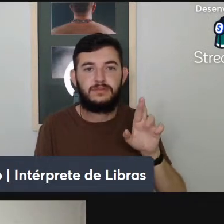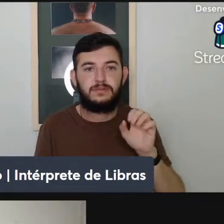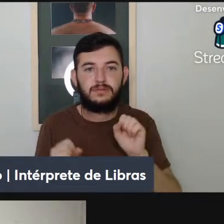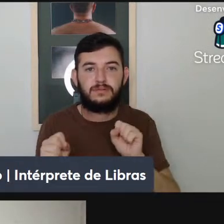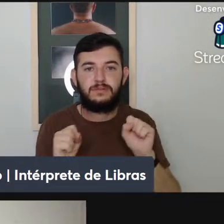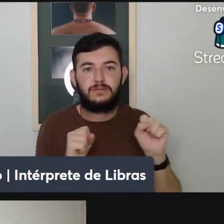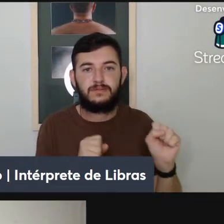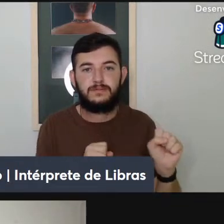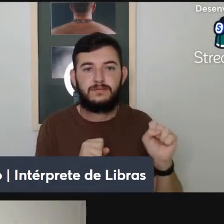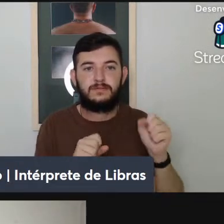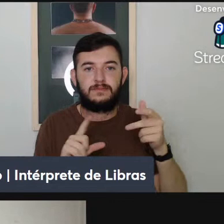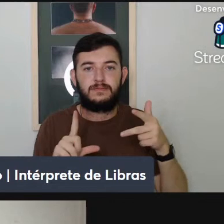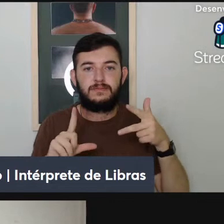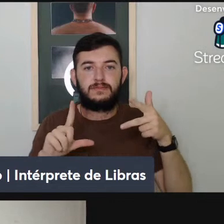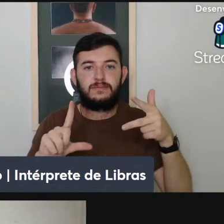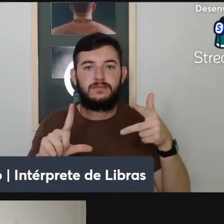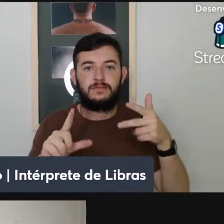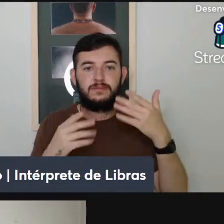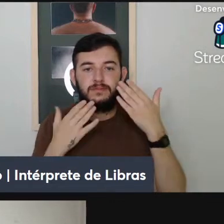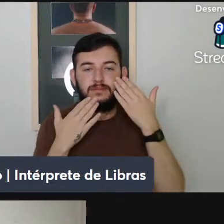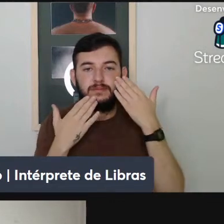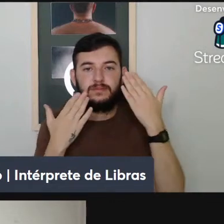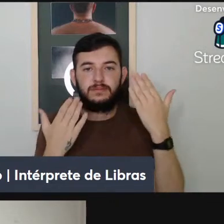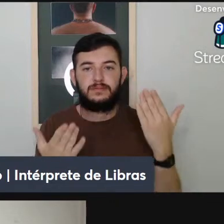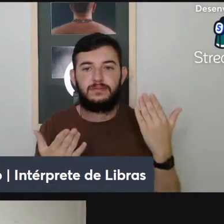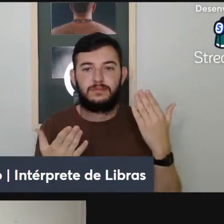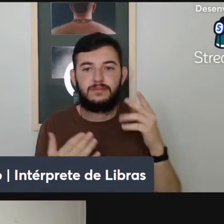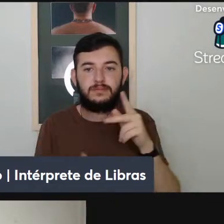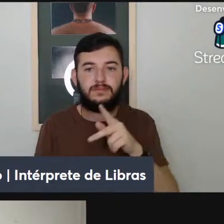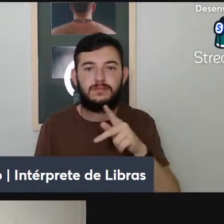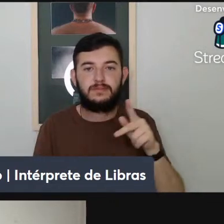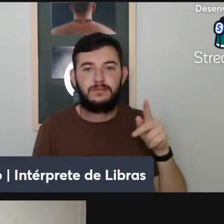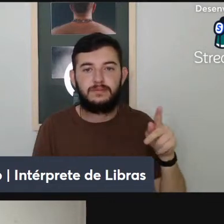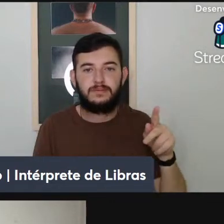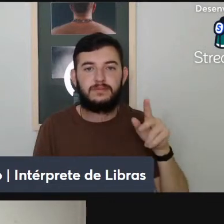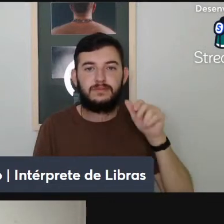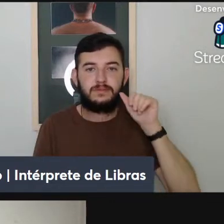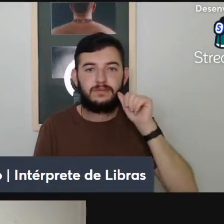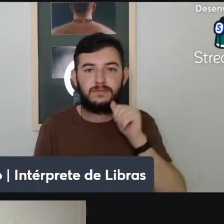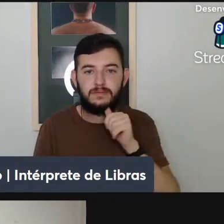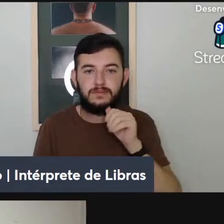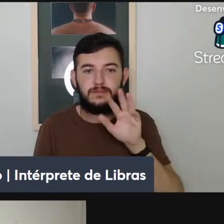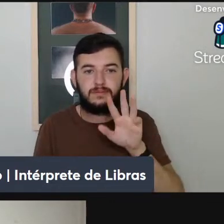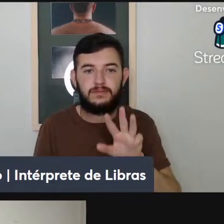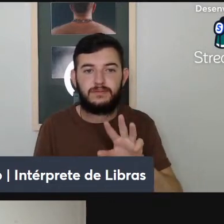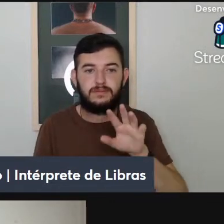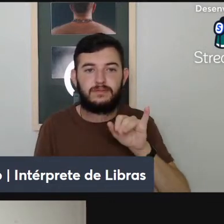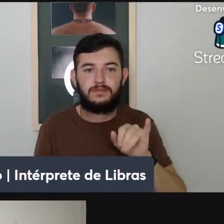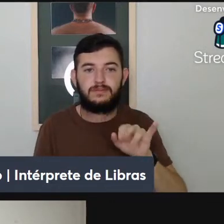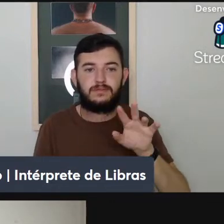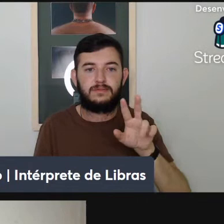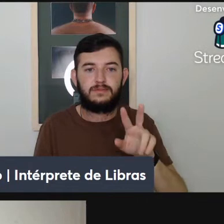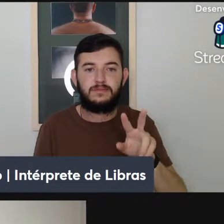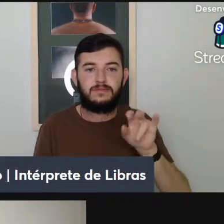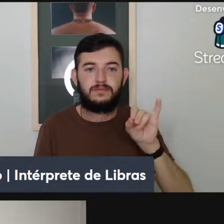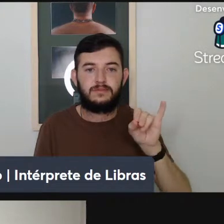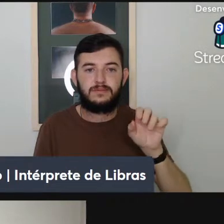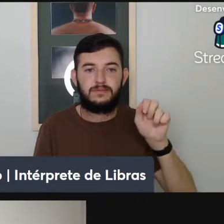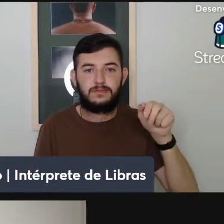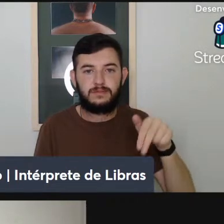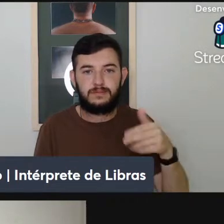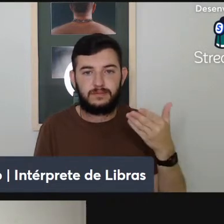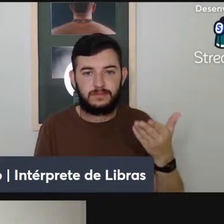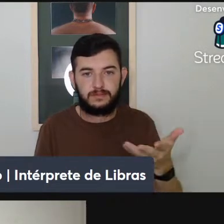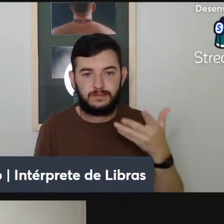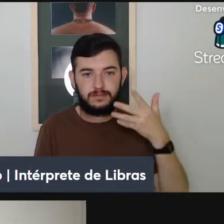conosco. Nosso muito obrigado, professora Vivian, por estar aqui conosco também, e a palavra é